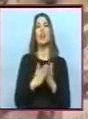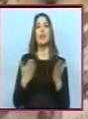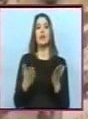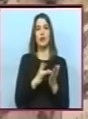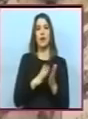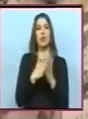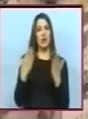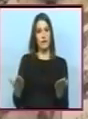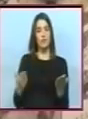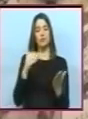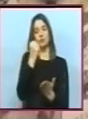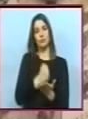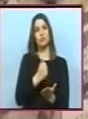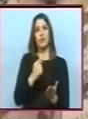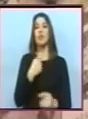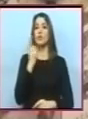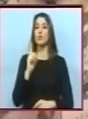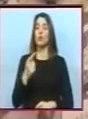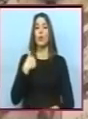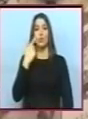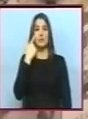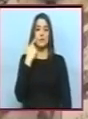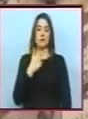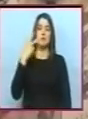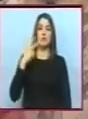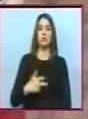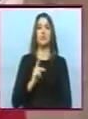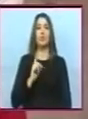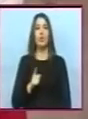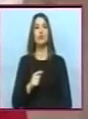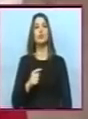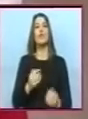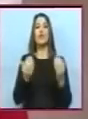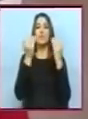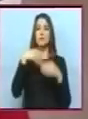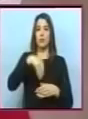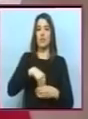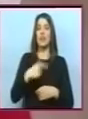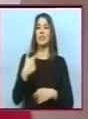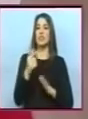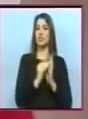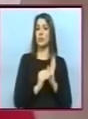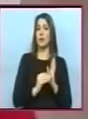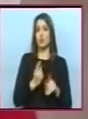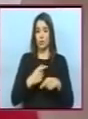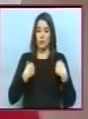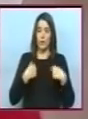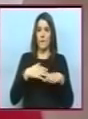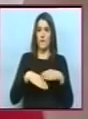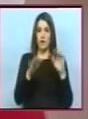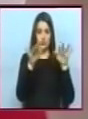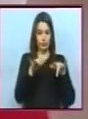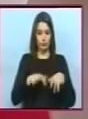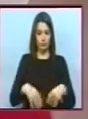toma conhecimento na íntegra daquilo que é o conteúdo do testamento, que é ele próprio que redige, e por